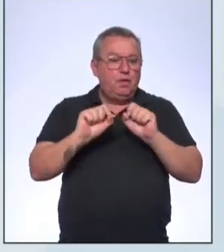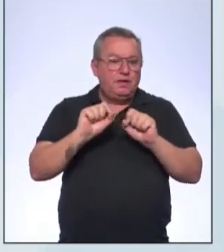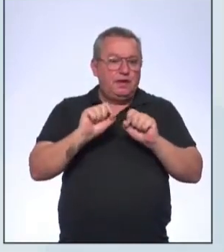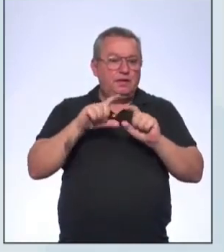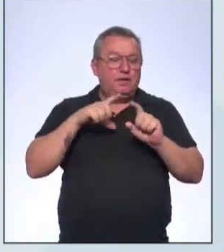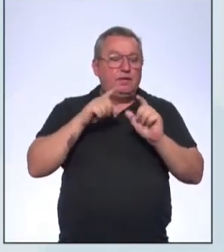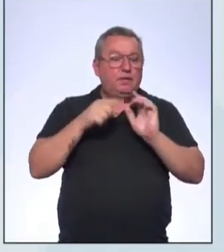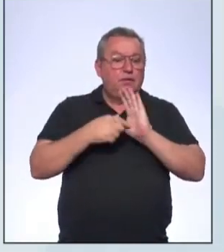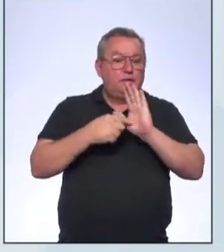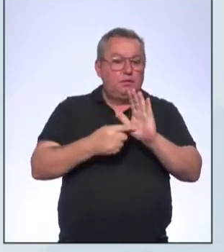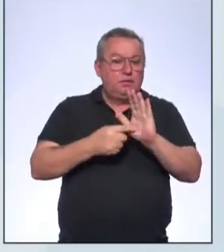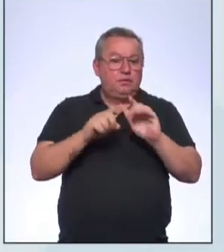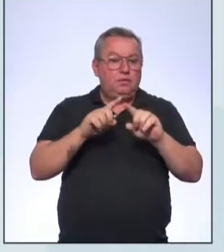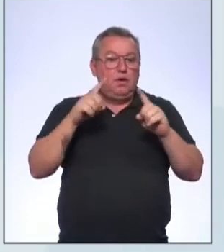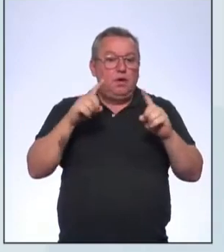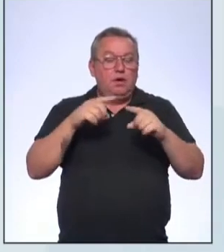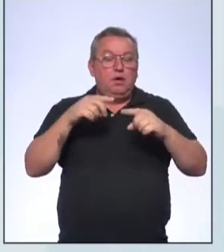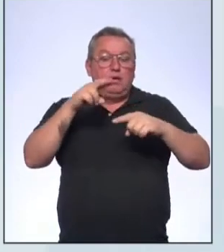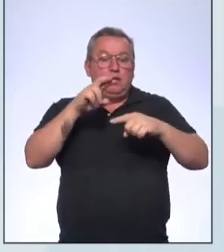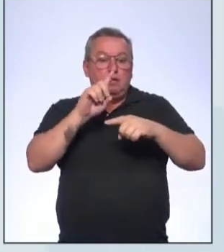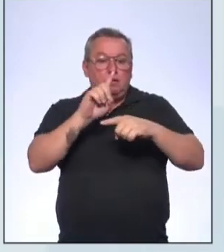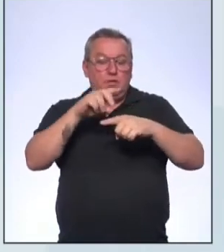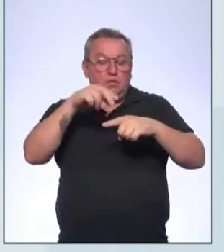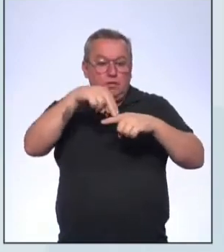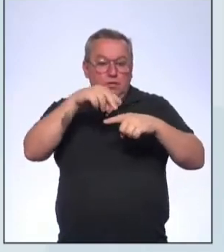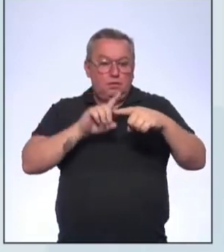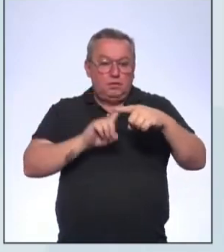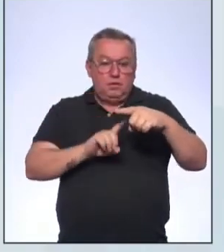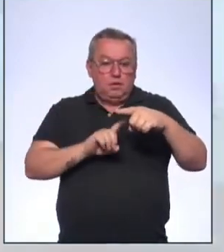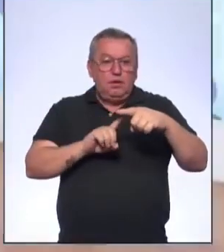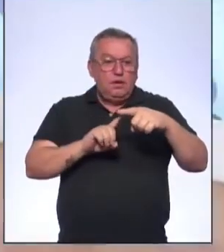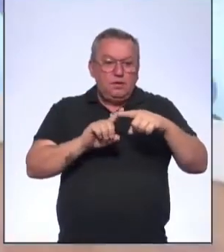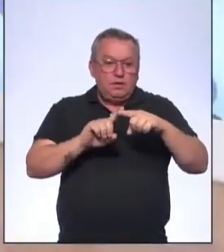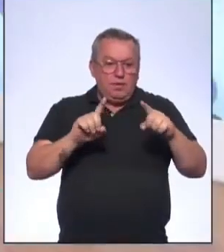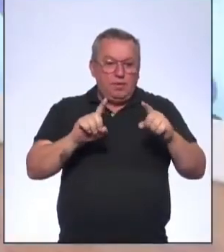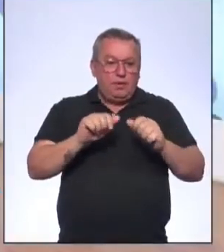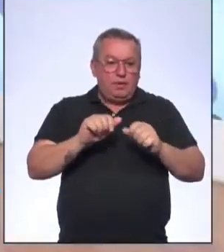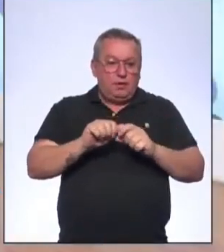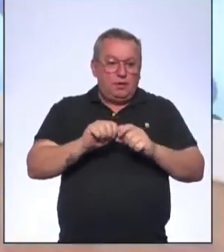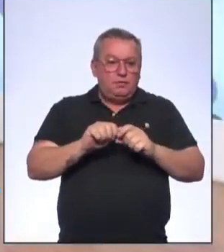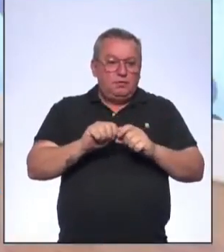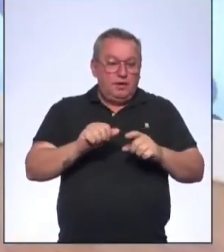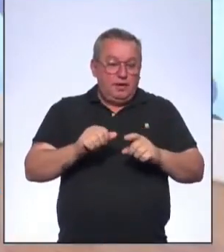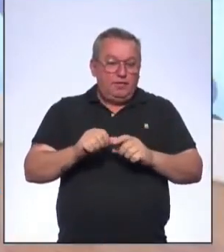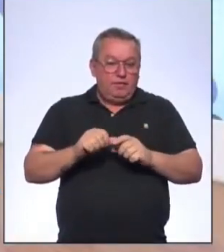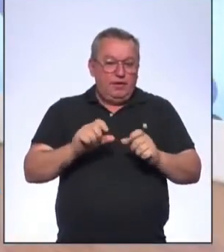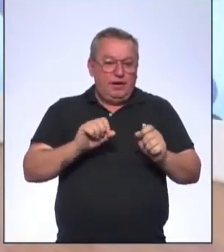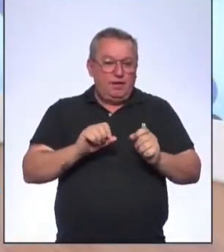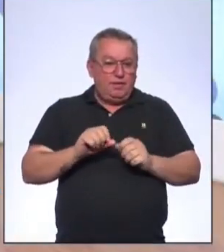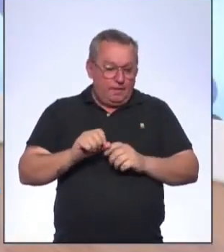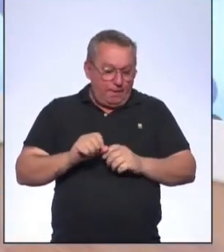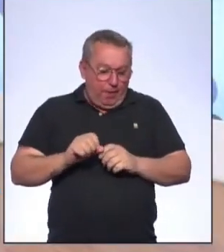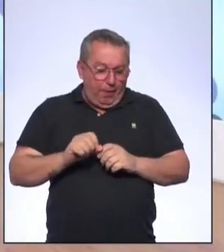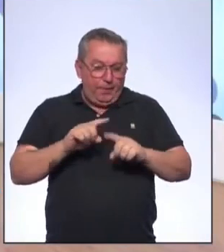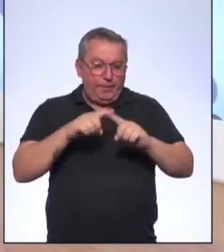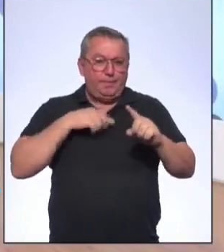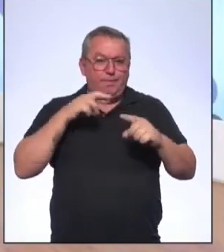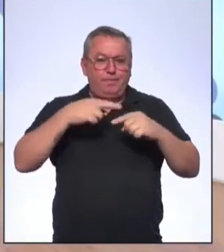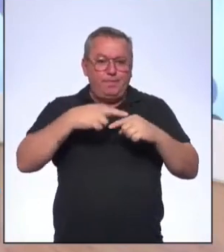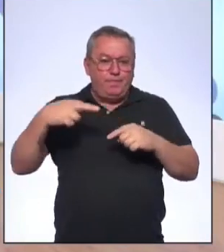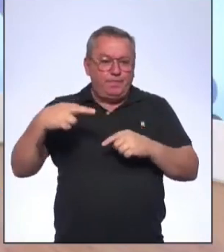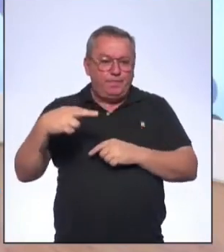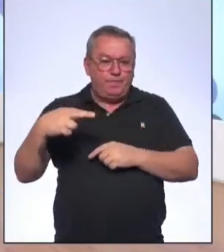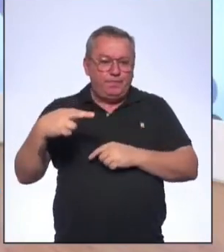pode expressar como uma fração, não podemos, Alessandra? Podemos sim. Até, na verdade, assim, a razão, ela